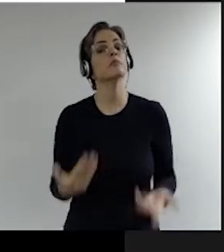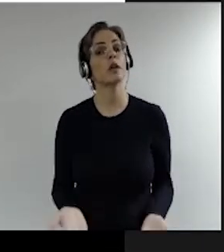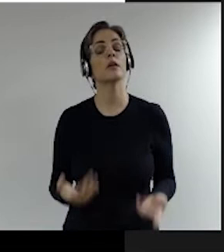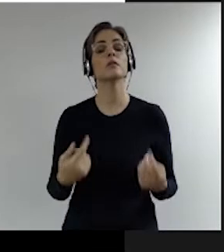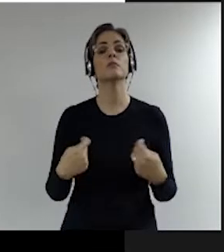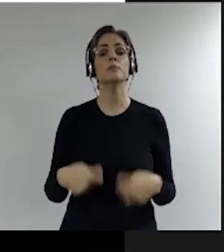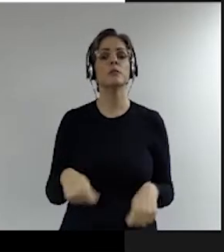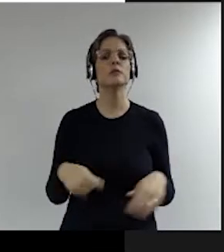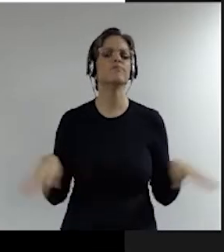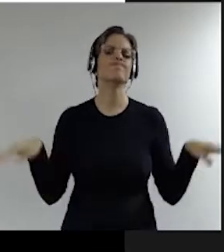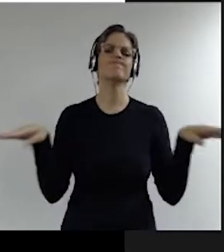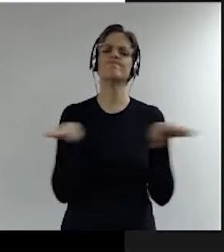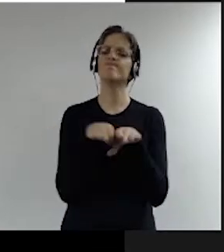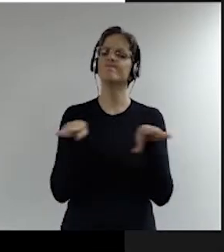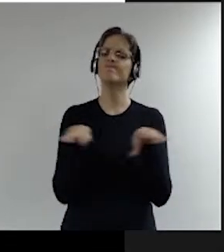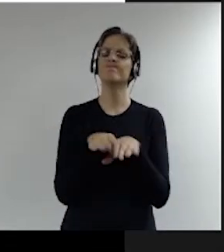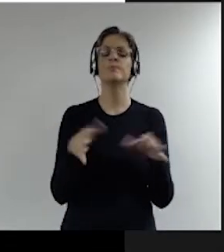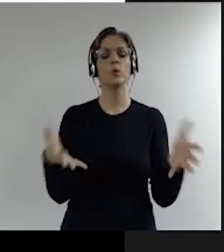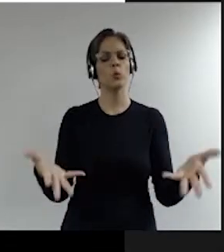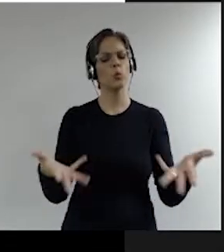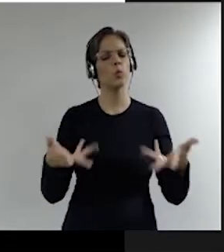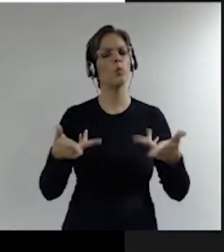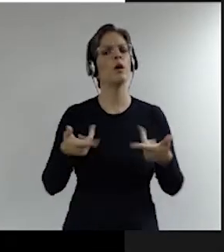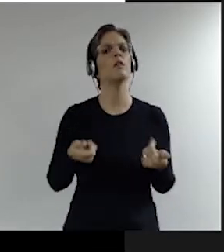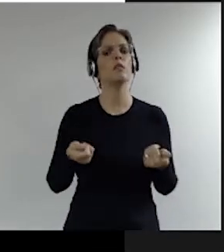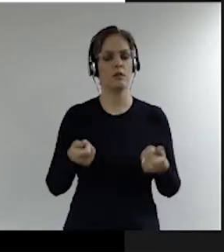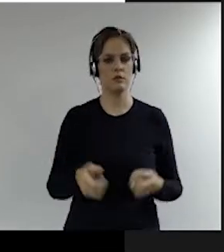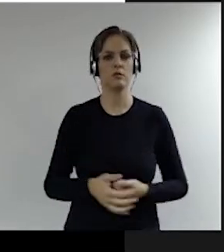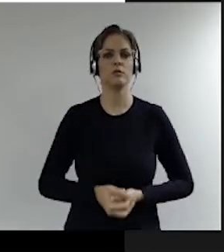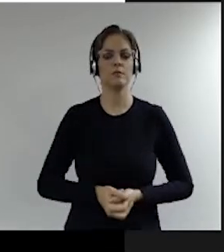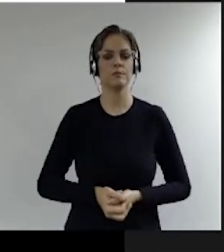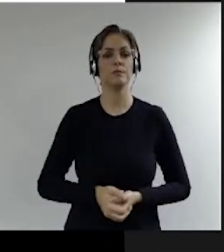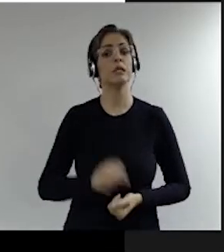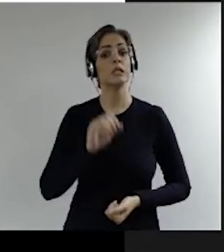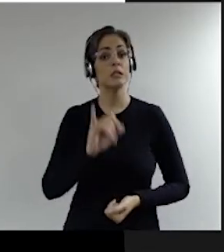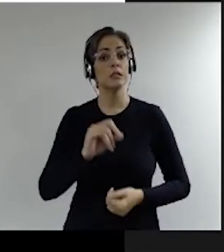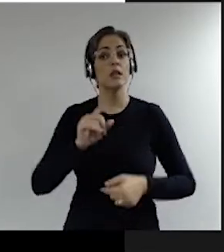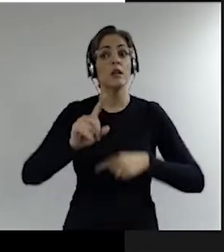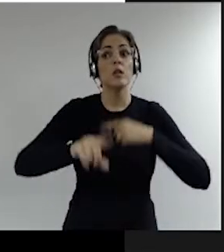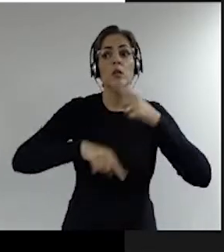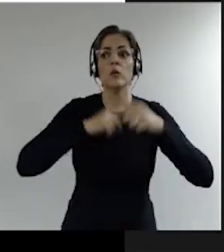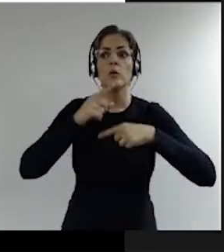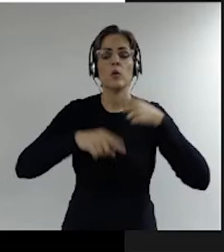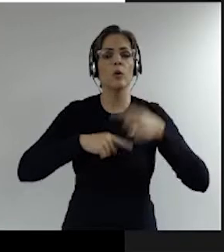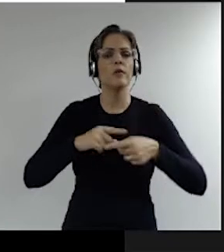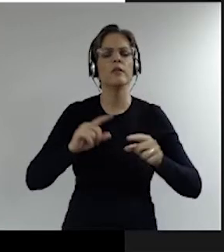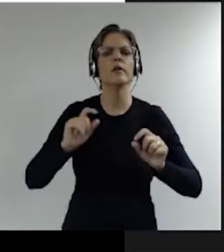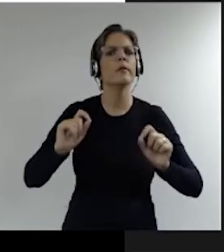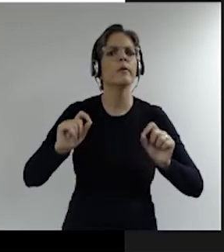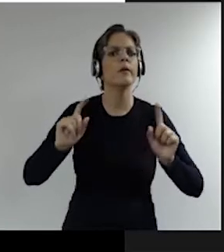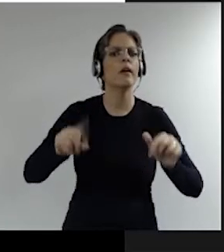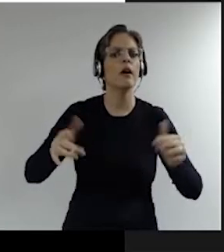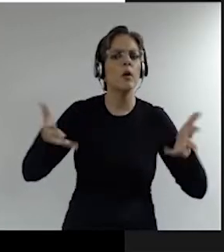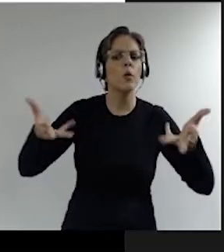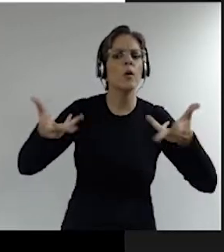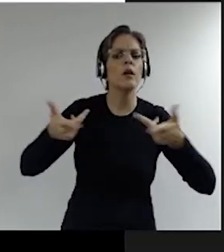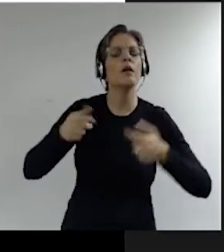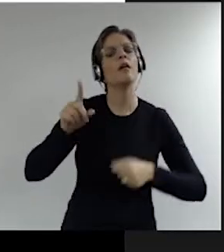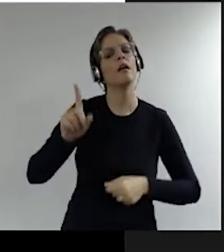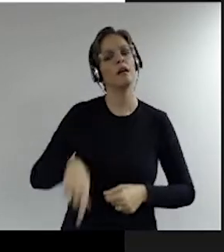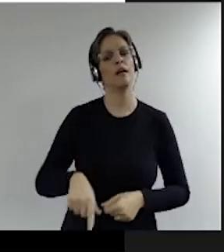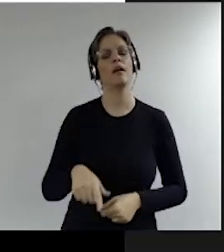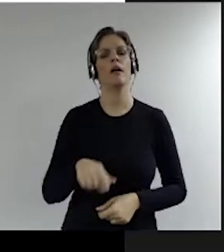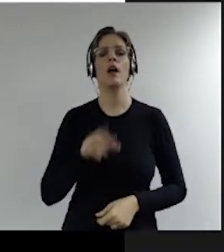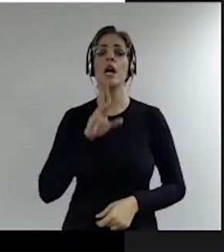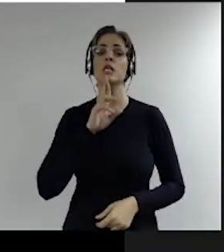ser equitativa e de qualidade. E para quem tem dúvidas do que era definido como qualidade, qualidade é resultado